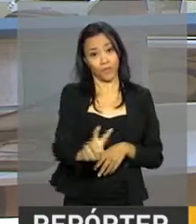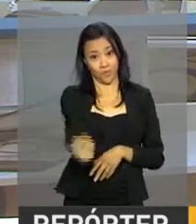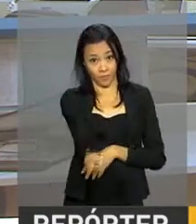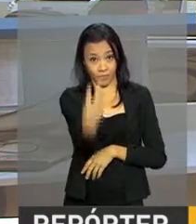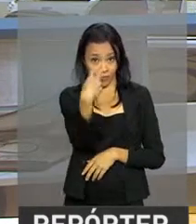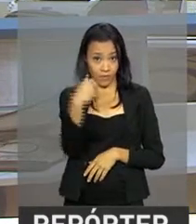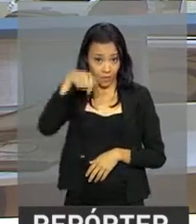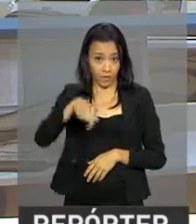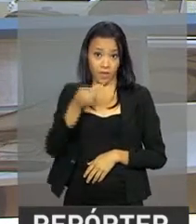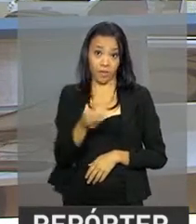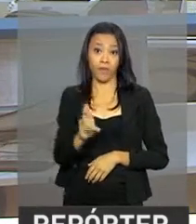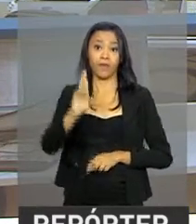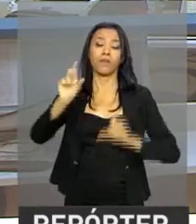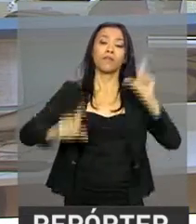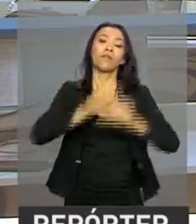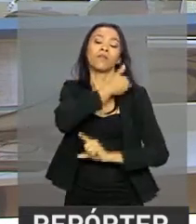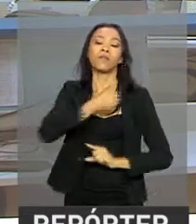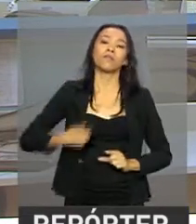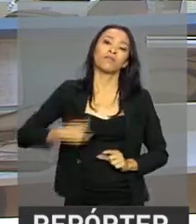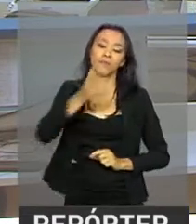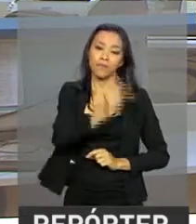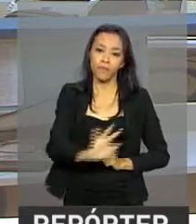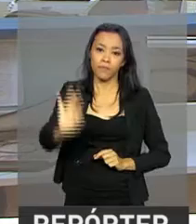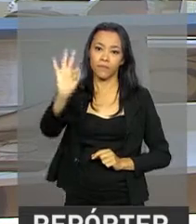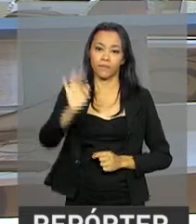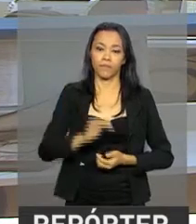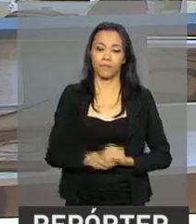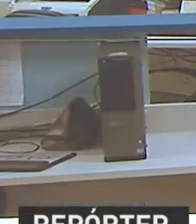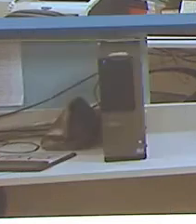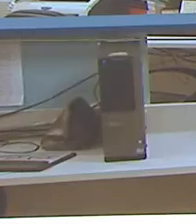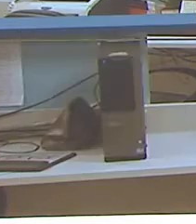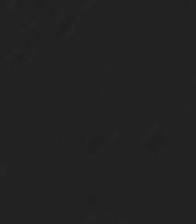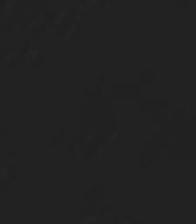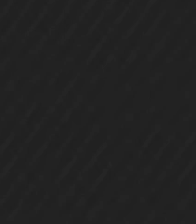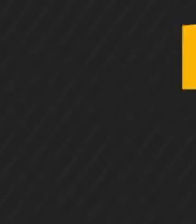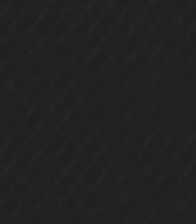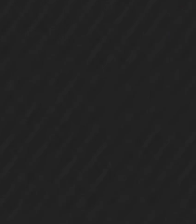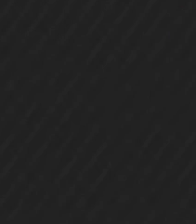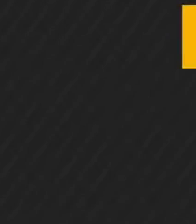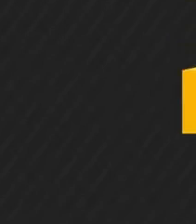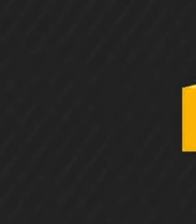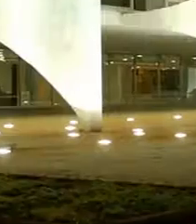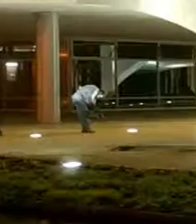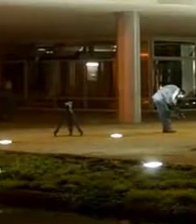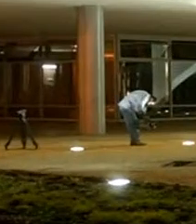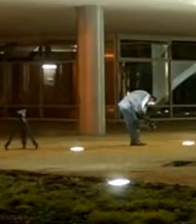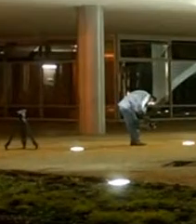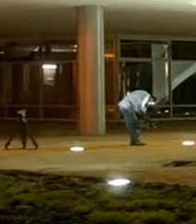Continue com a gente aqui na NBR, a TV do Governo Federal.